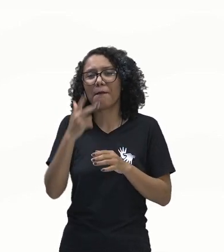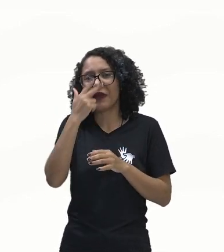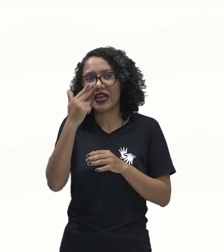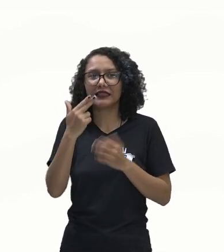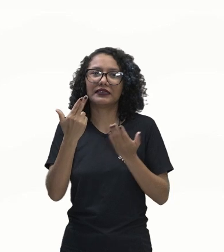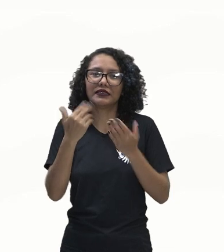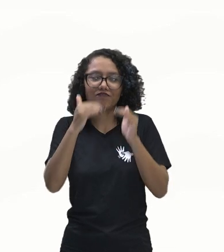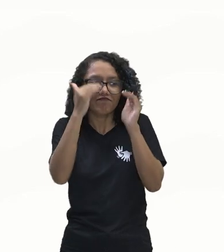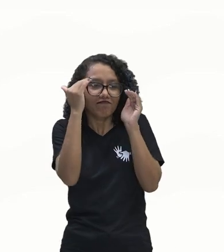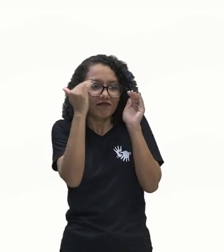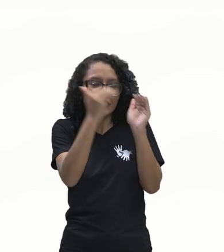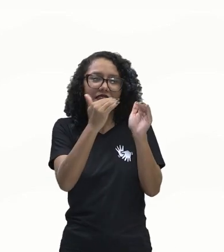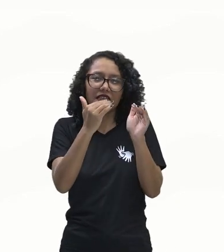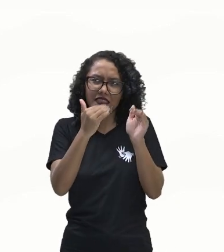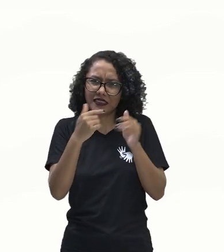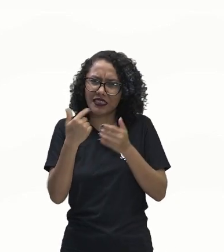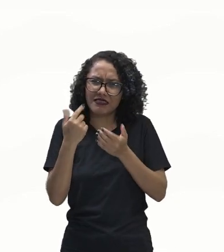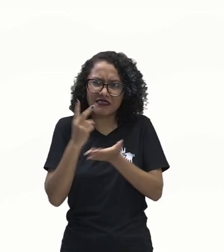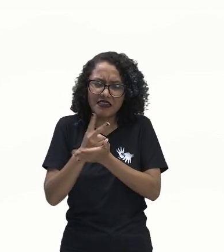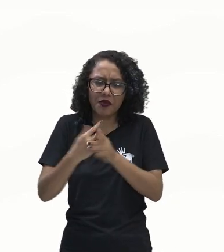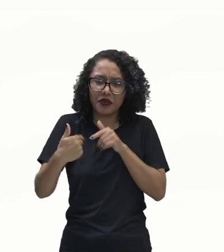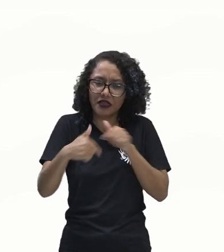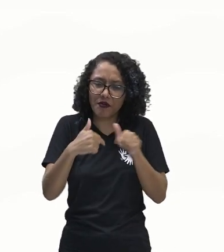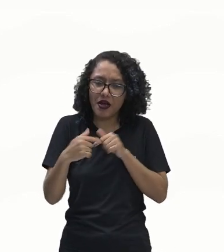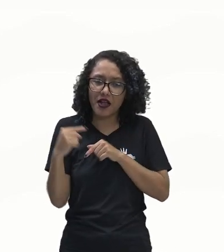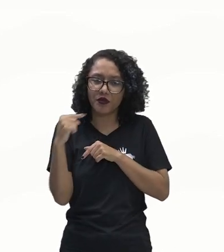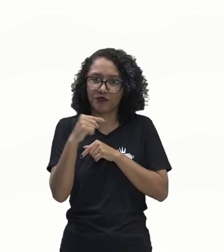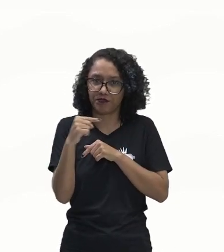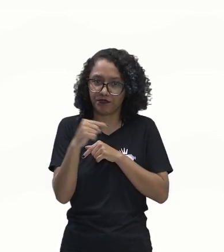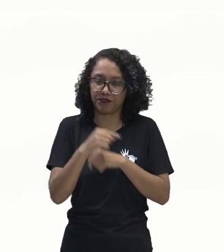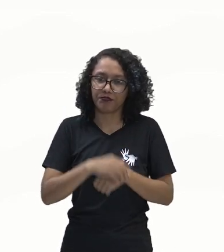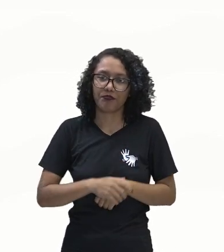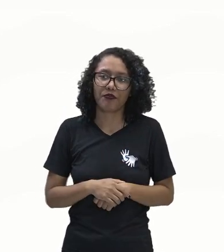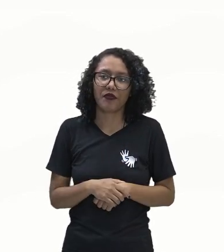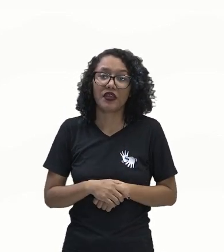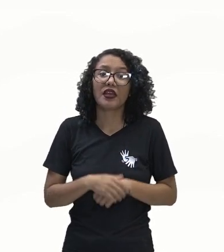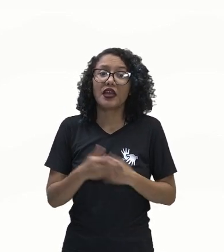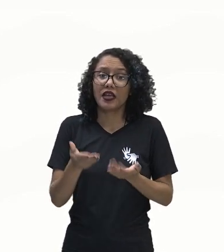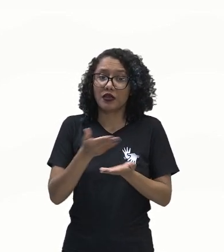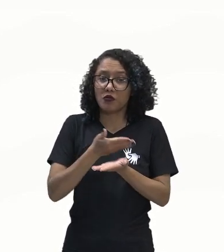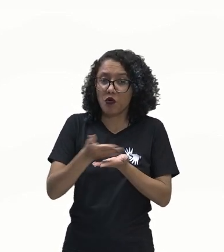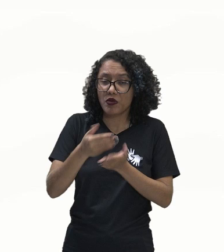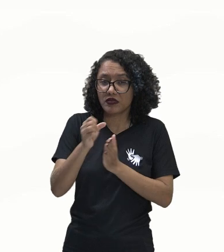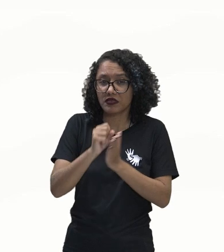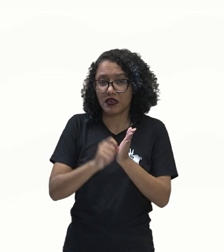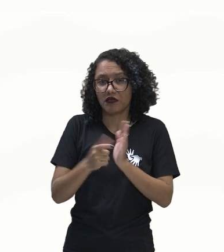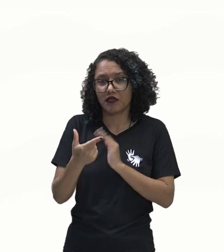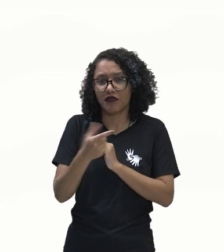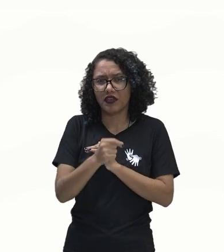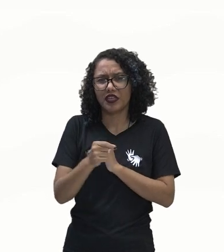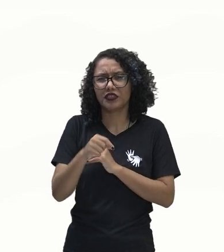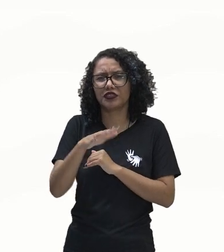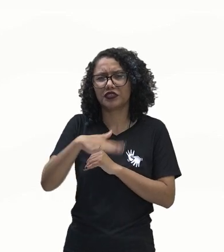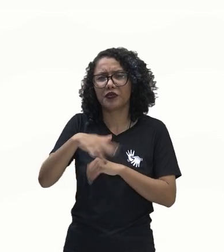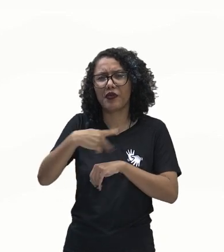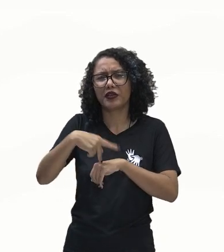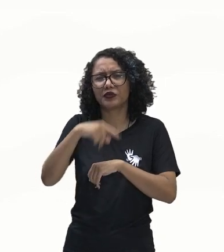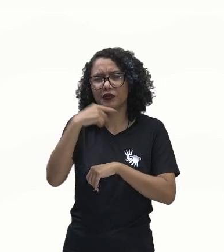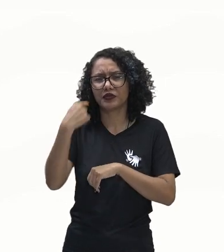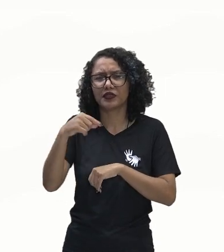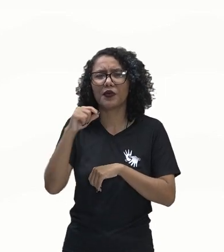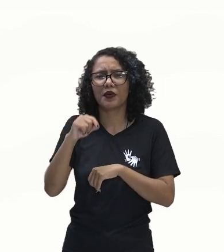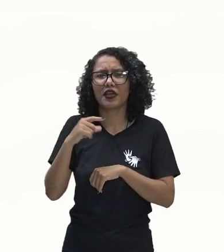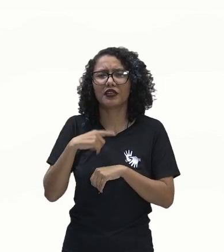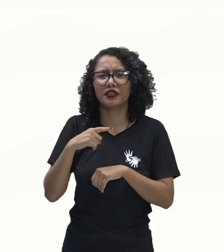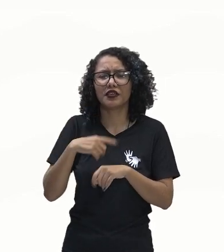A Rússia, no século XIX até o início do século XX, ela vivia ainda com muitos resquícios